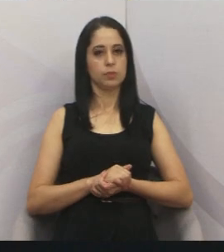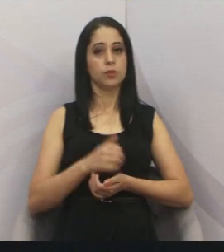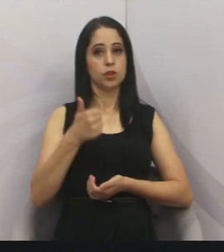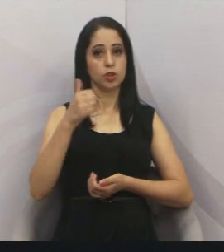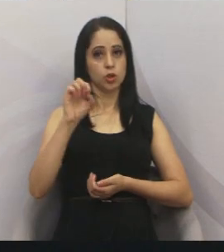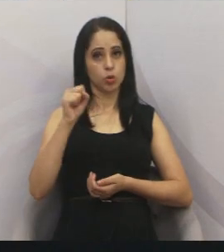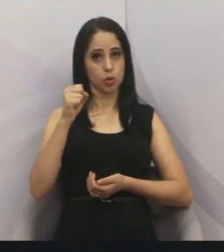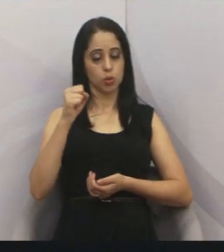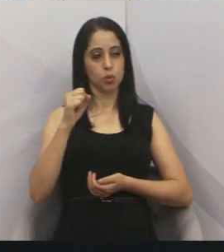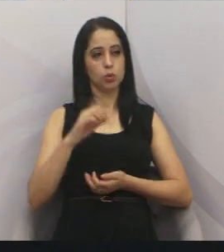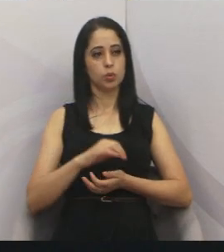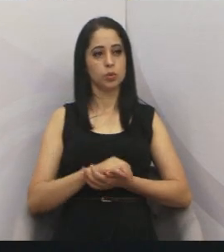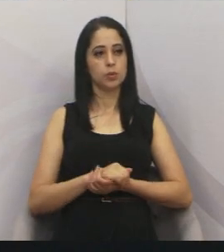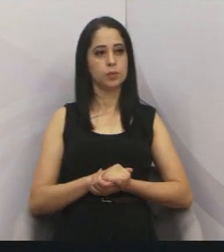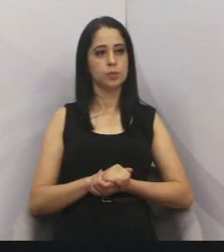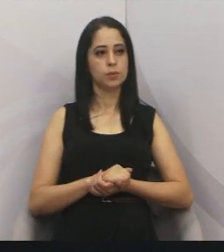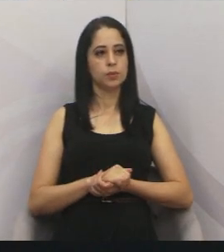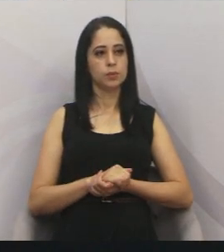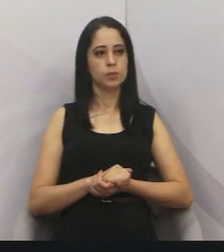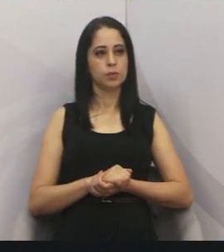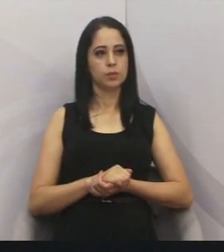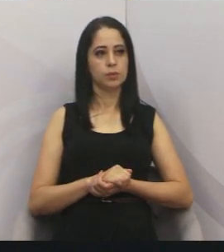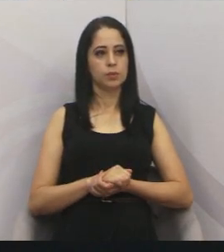18. Tá.